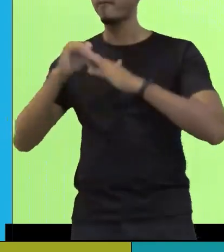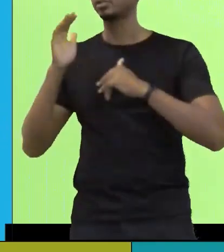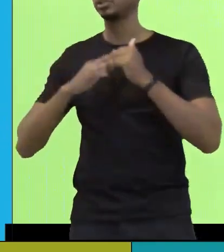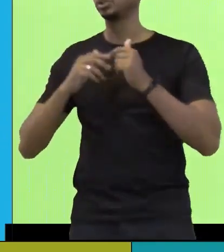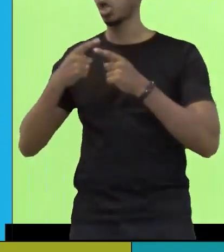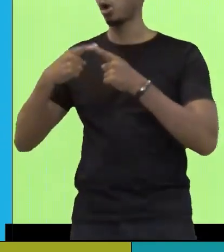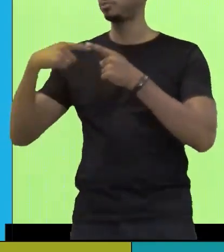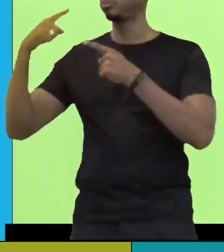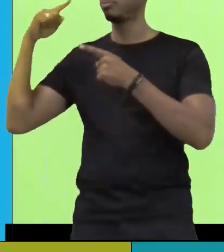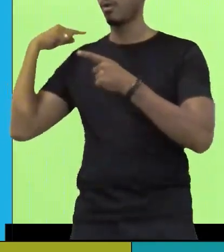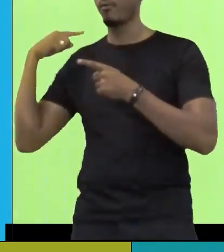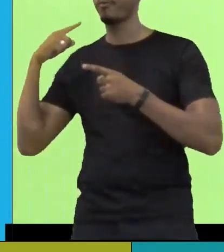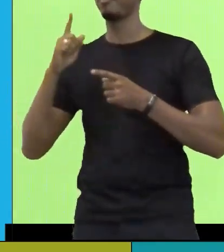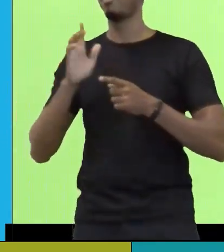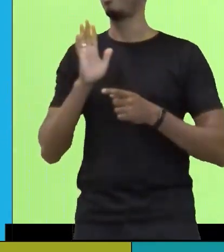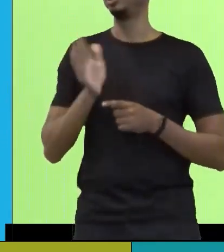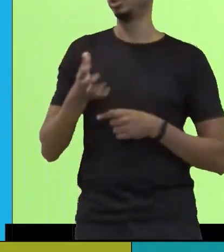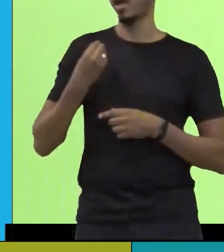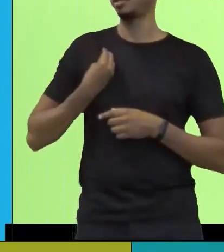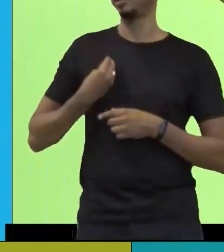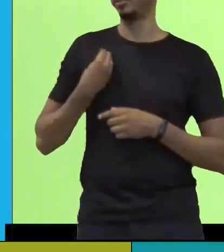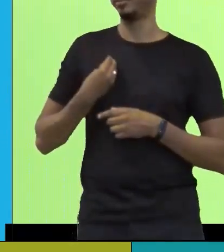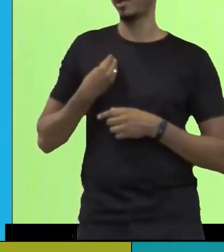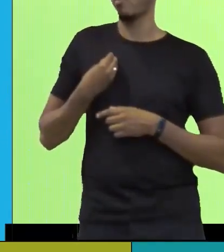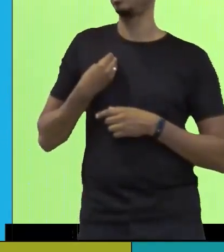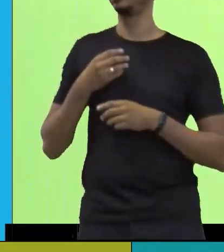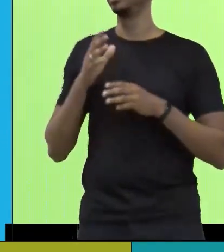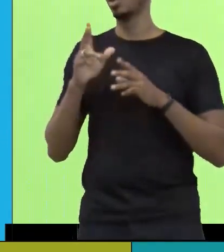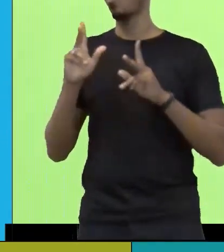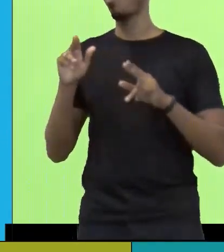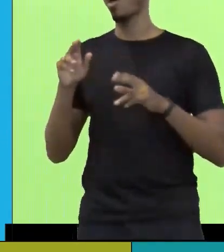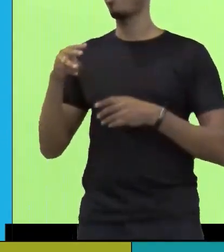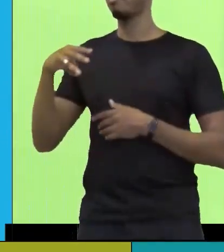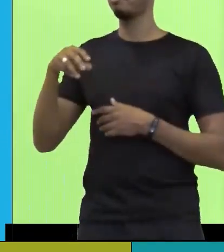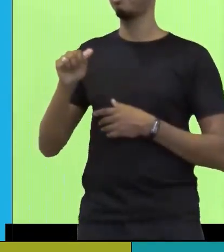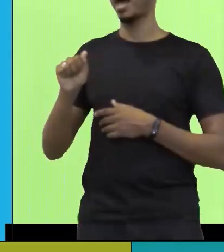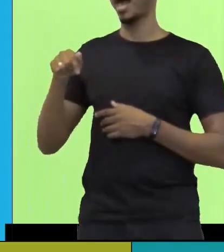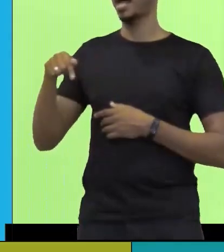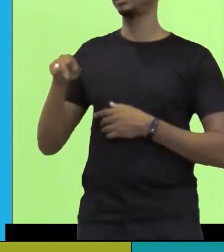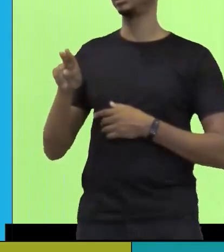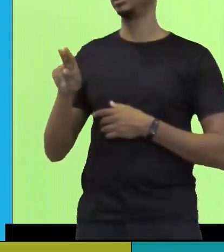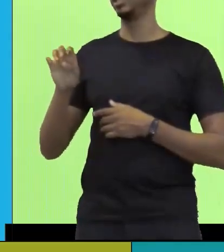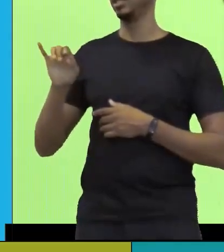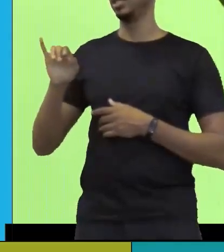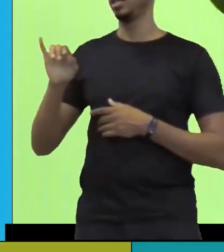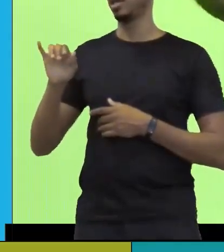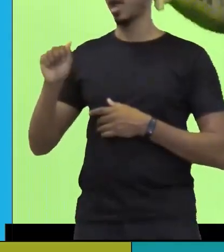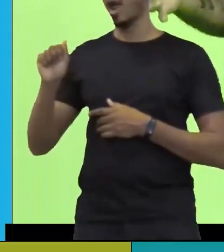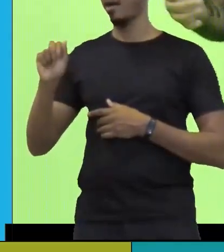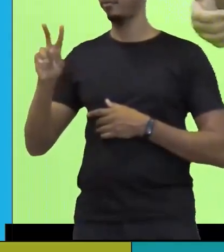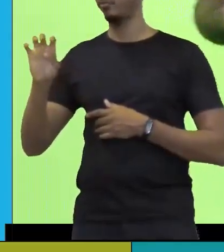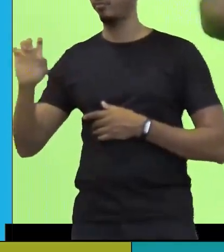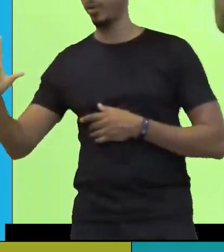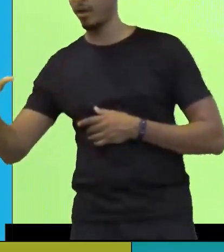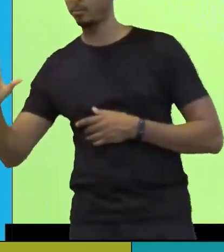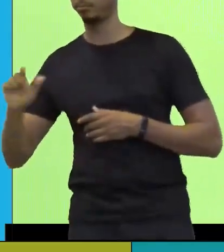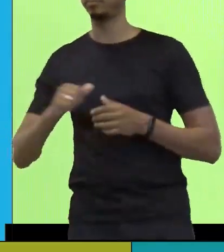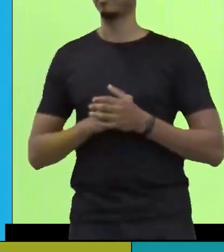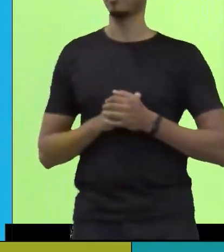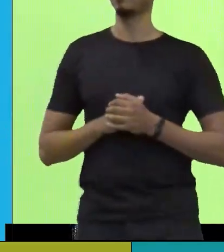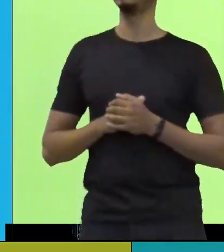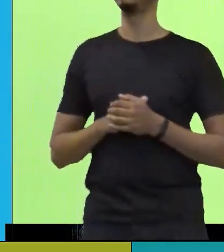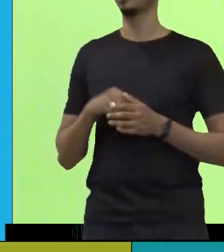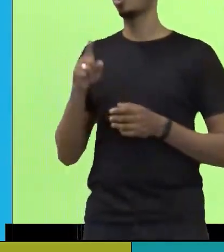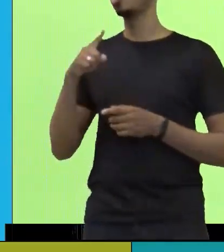ou mesmo que viveram na mesma época de Maquiavel, todos eles, de alguma forma, serão considerados